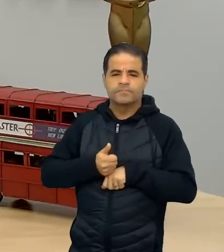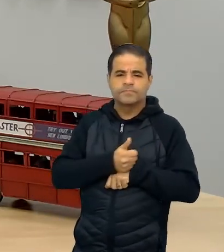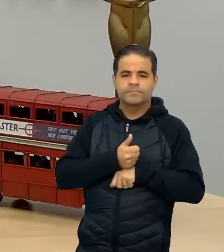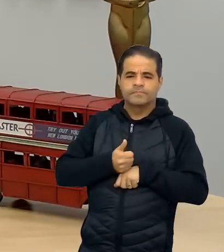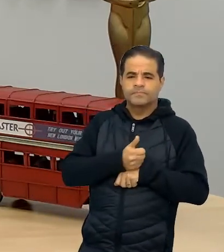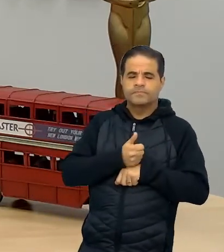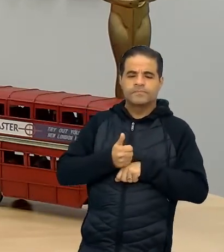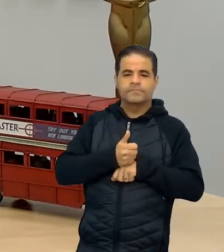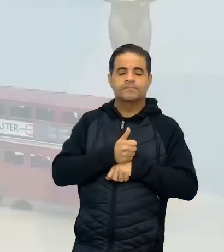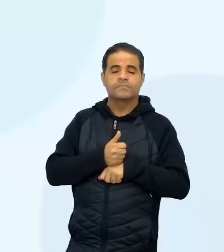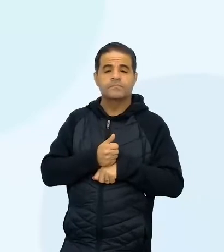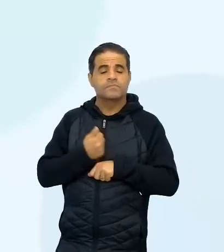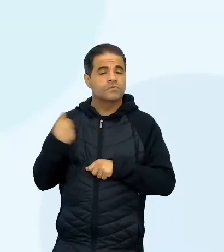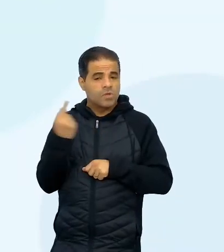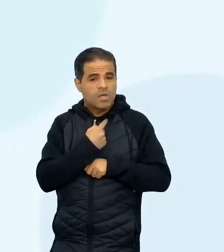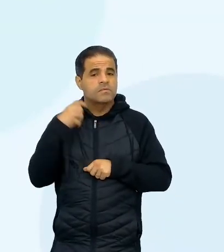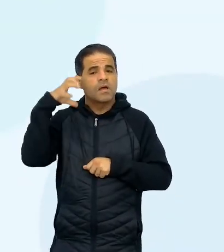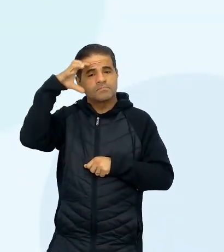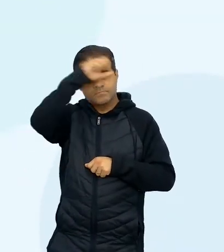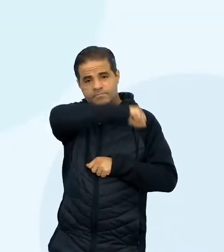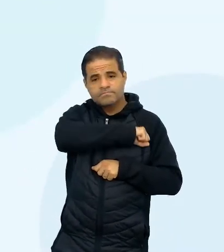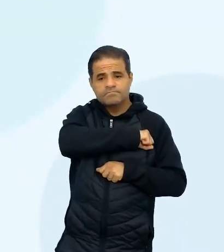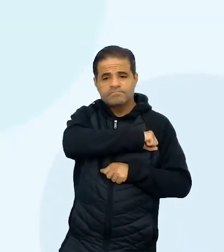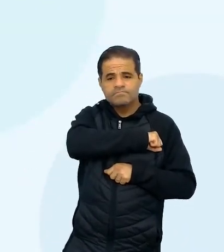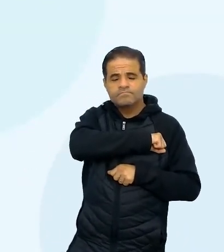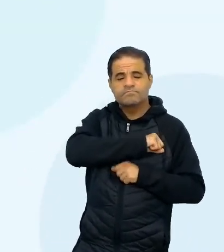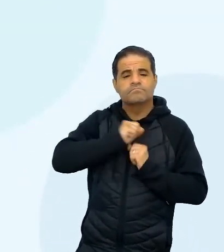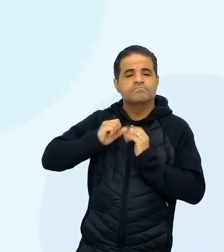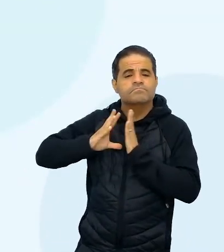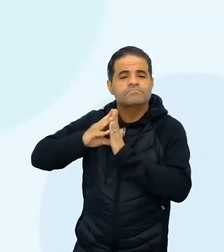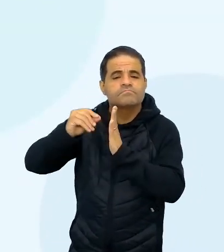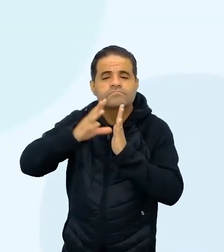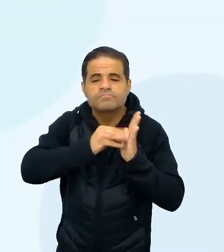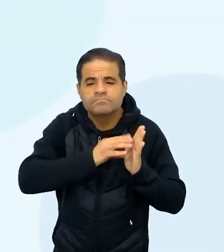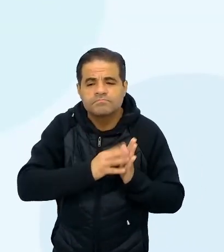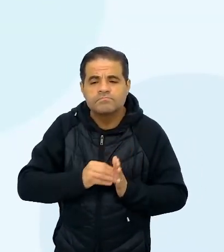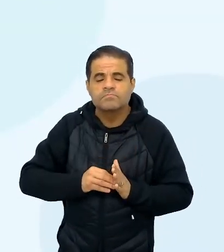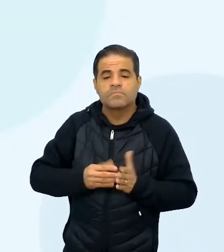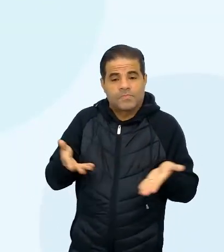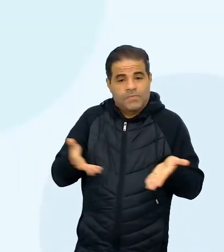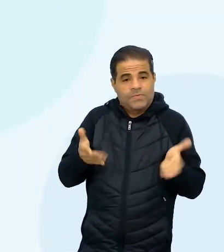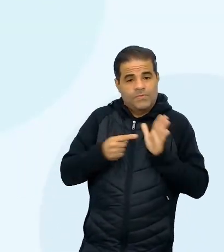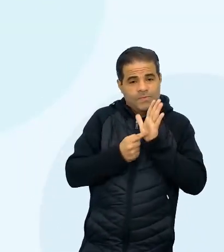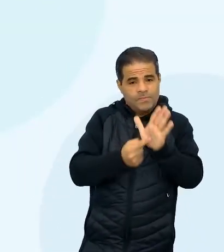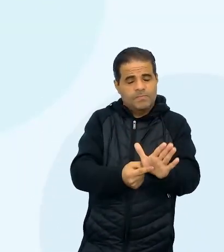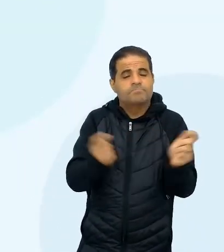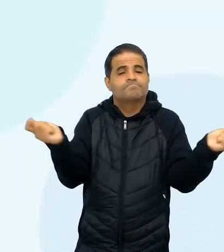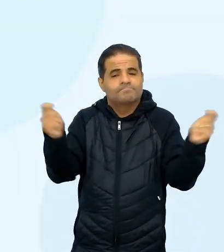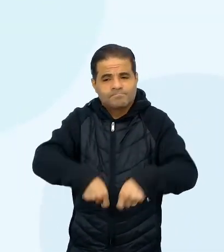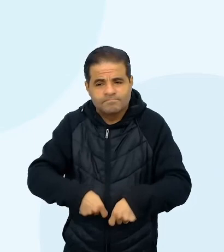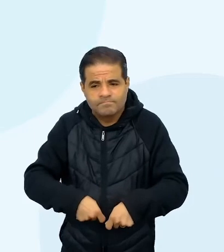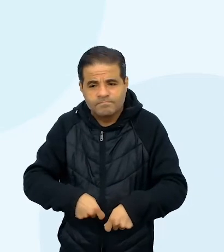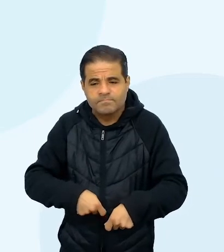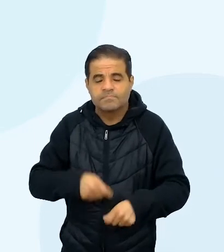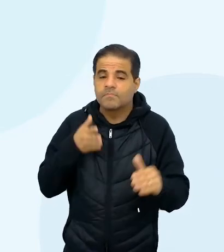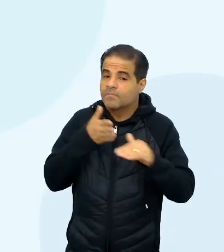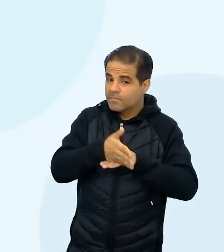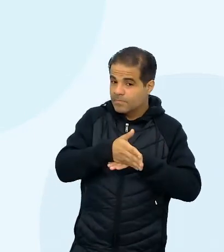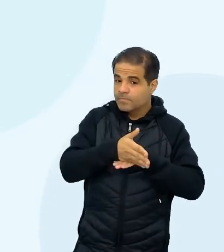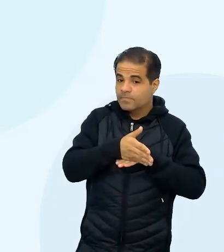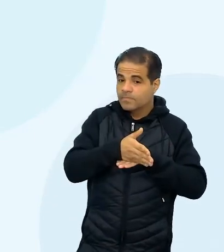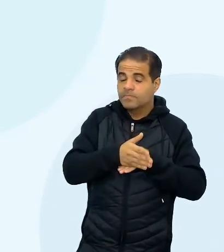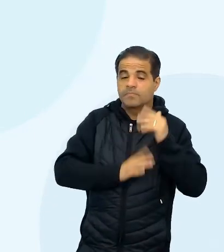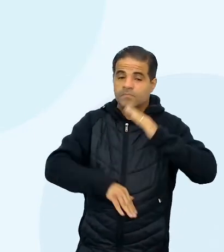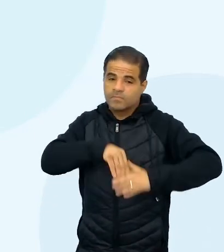E aí, o que aprendemos, né? Nós abordamos a modalidade condomínio misto e apresentamos as possibilidades de atuações dentro